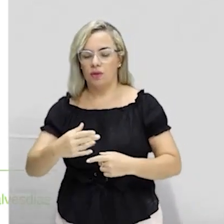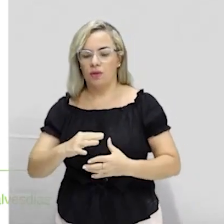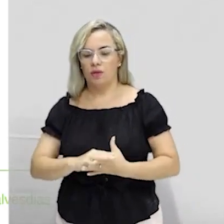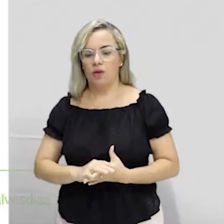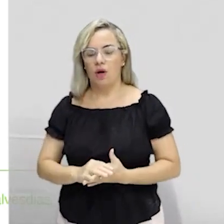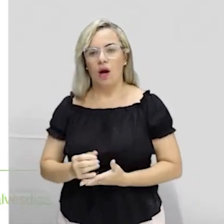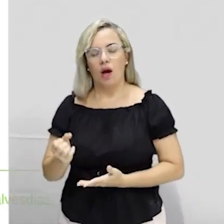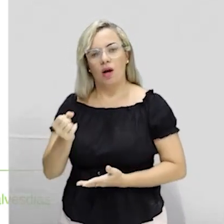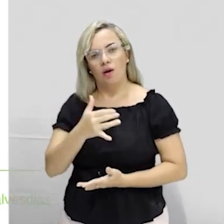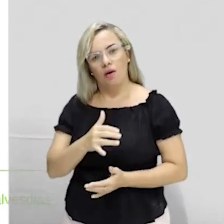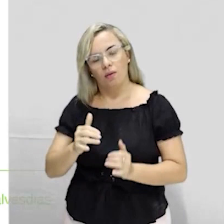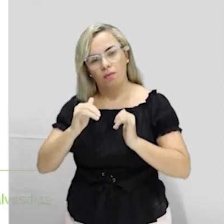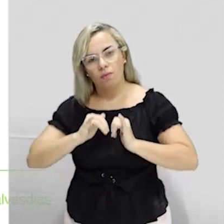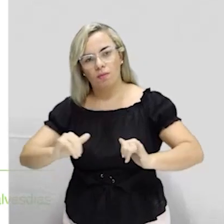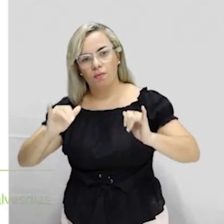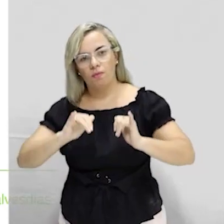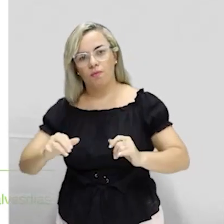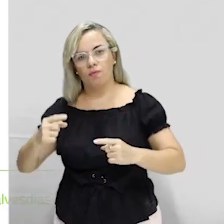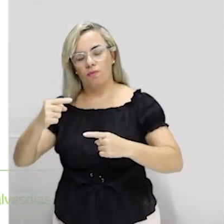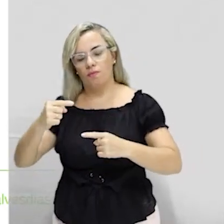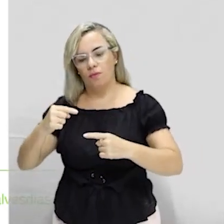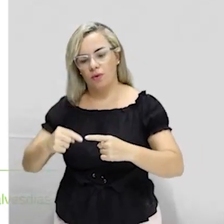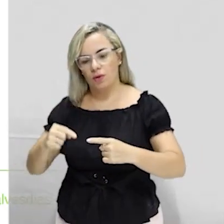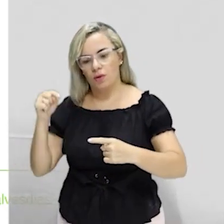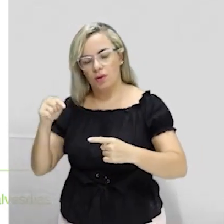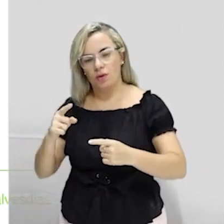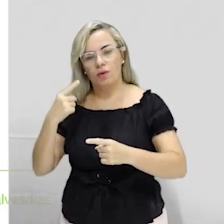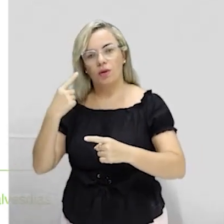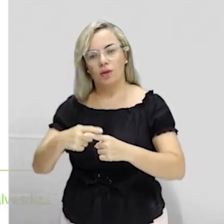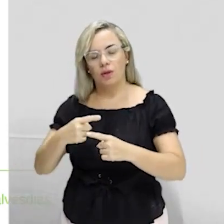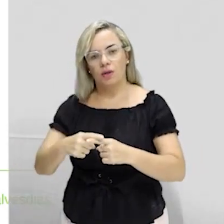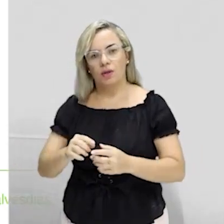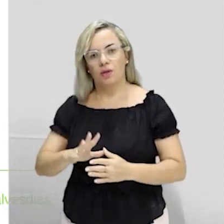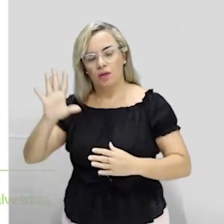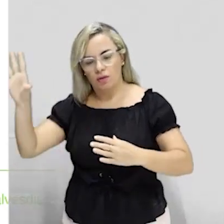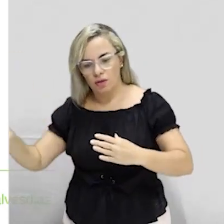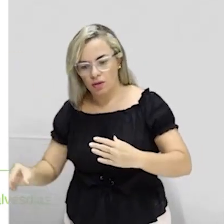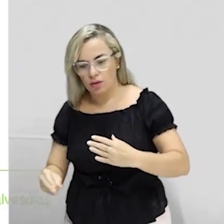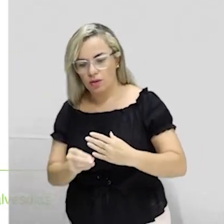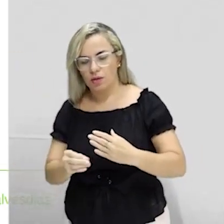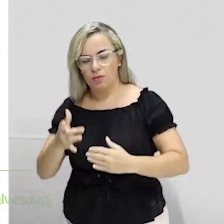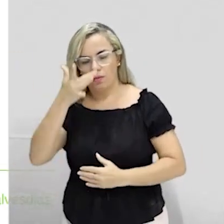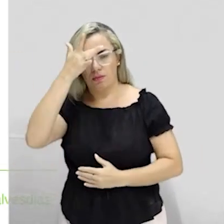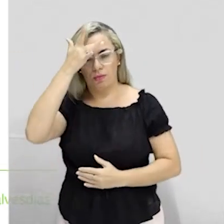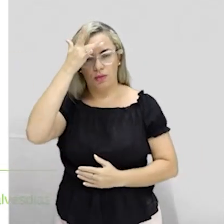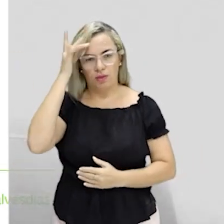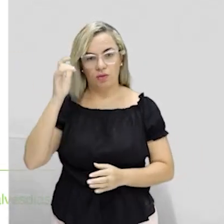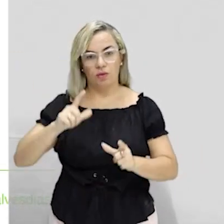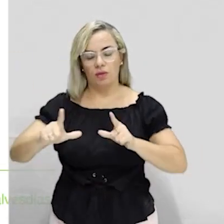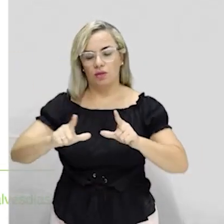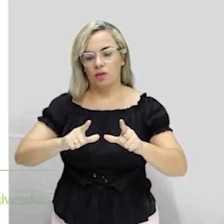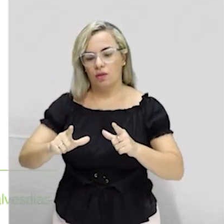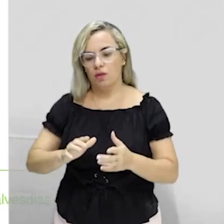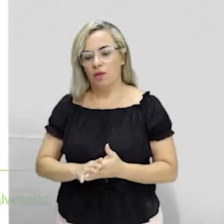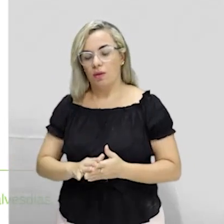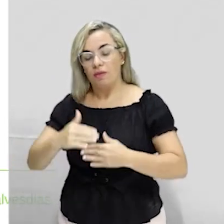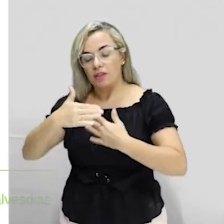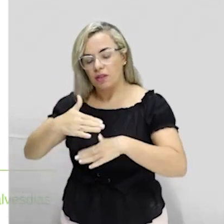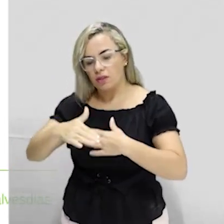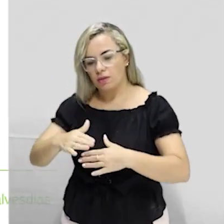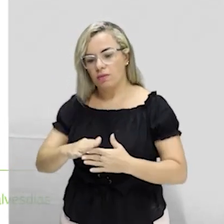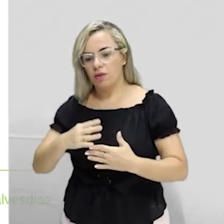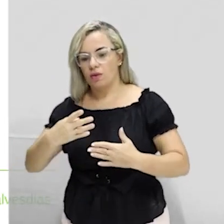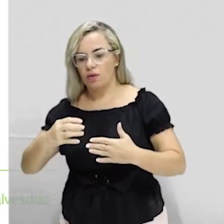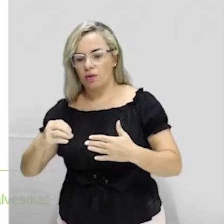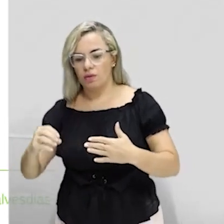nova informação, né, a nova razão, justamente porque teve um acréscimo no quantitativo de candidatos. Então, eu vou ter C mais 4.000